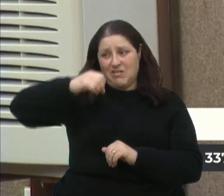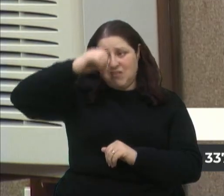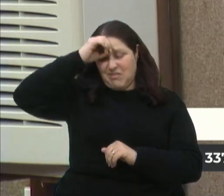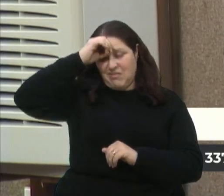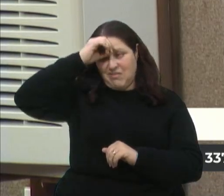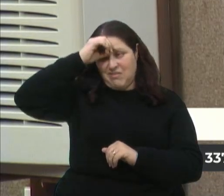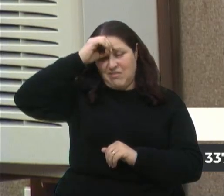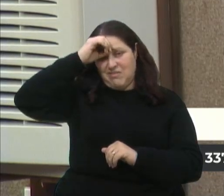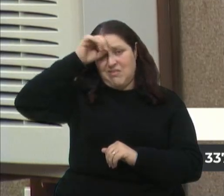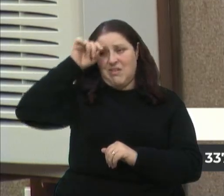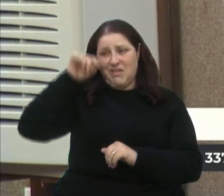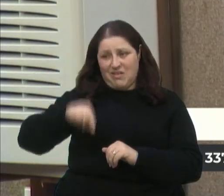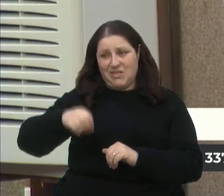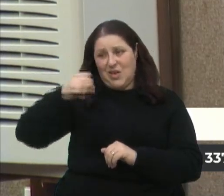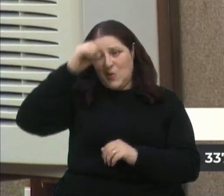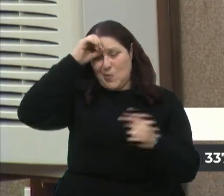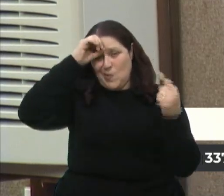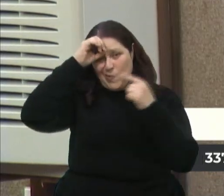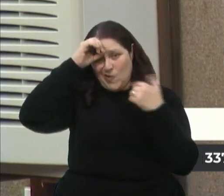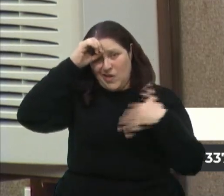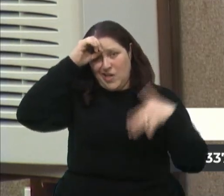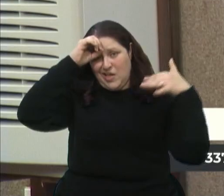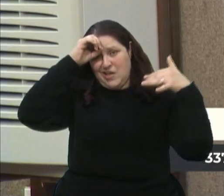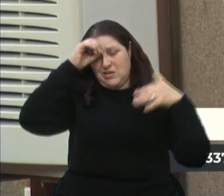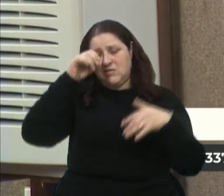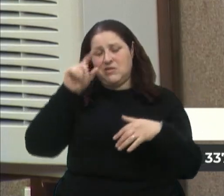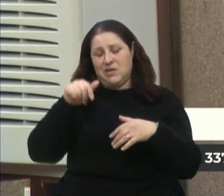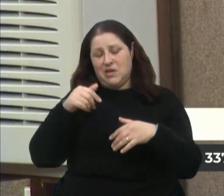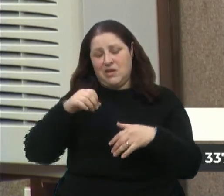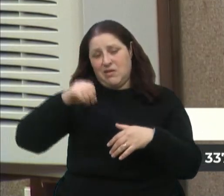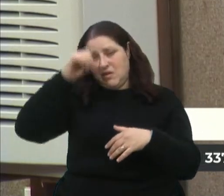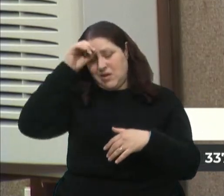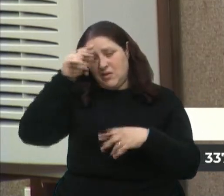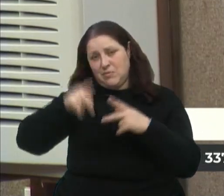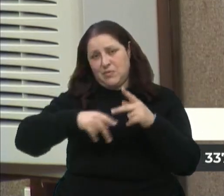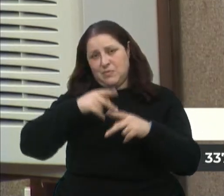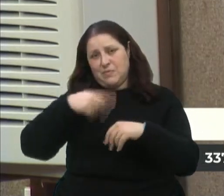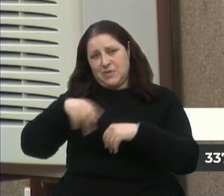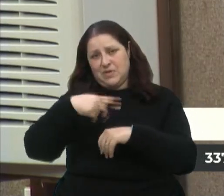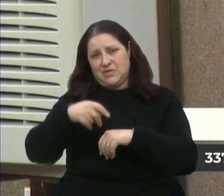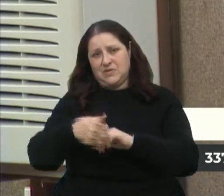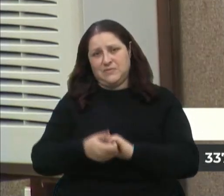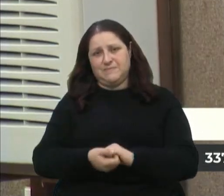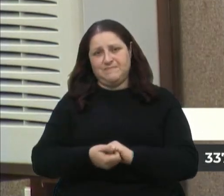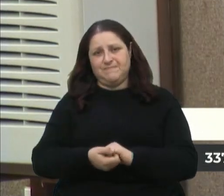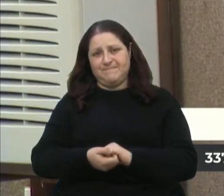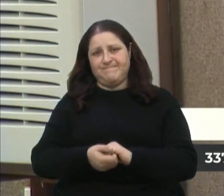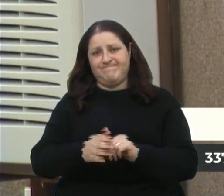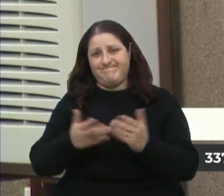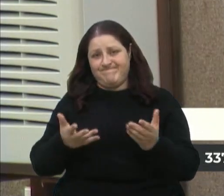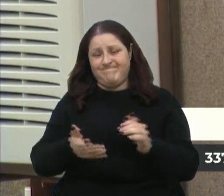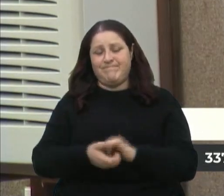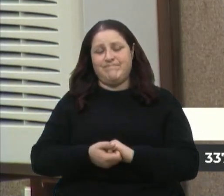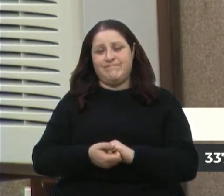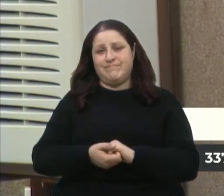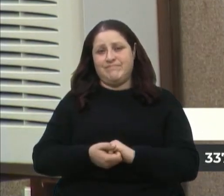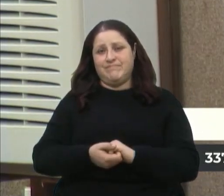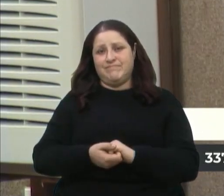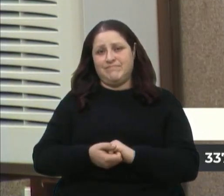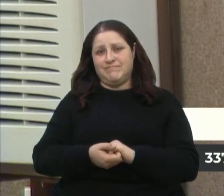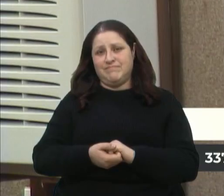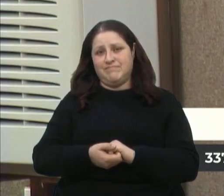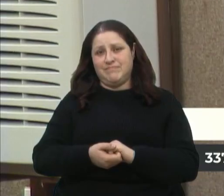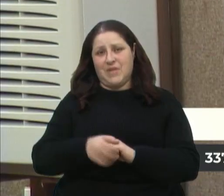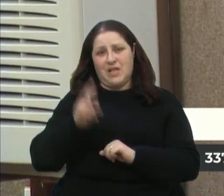ignorância. Essa é cara. E custa muito caro para o país. Né? Então, lembrar, né, os ensinamentos de